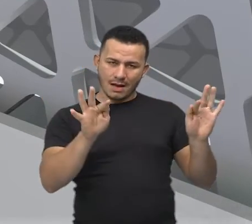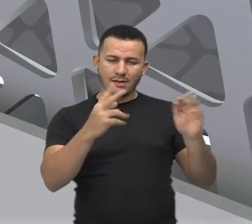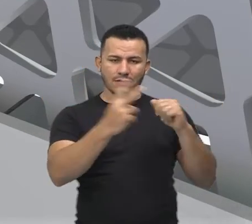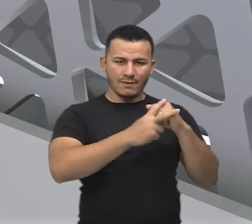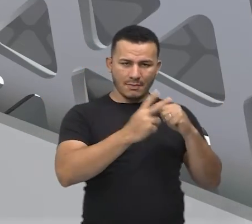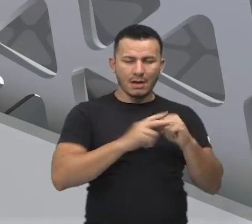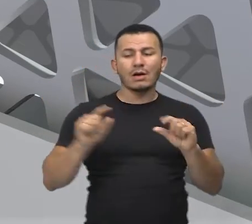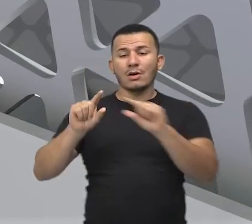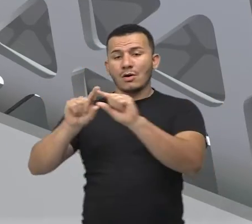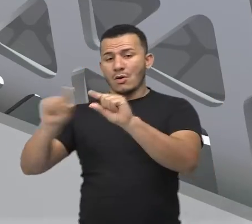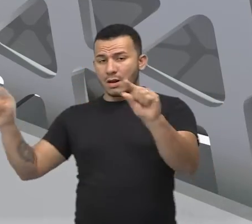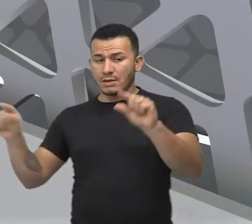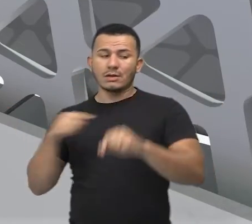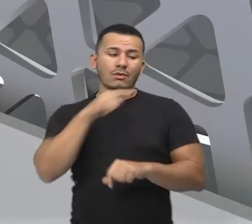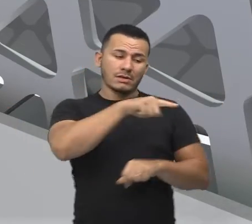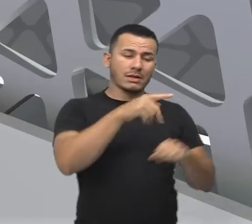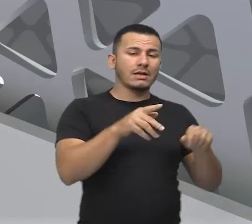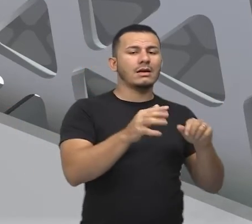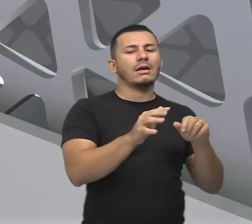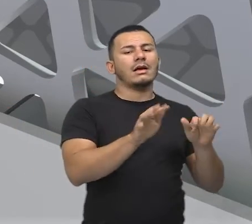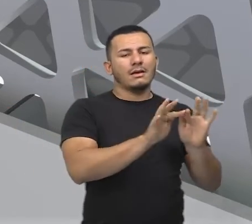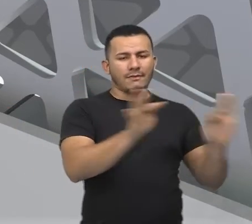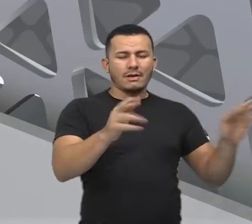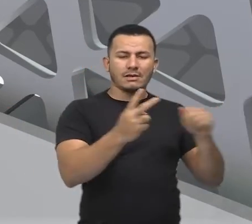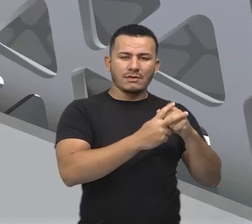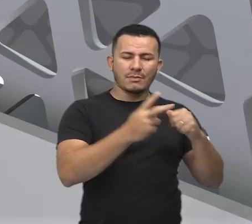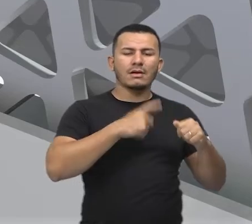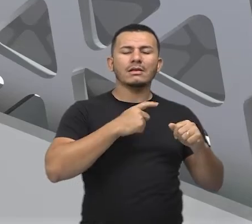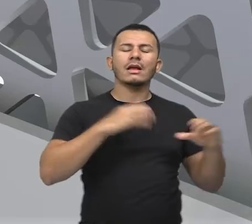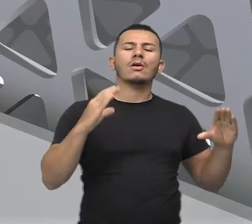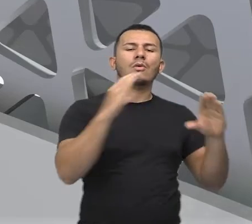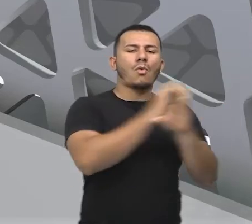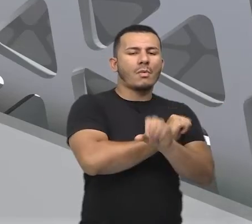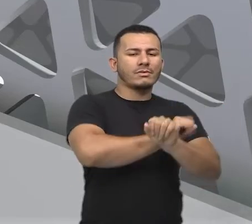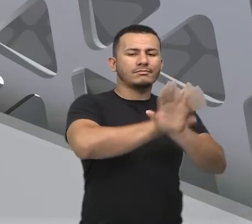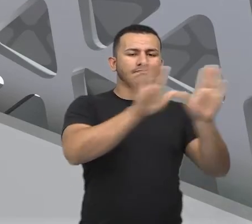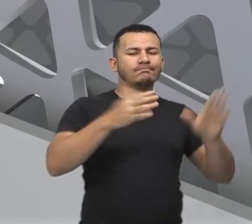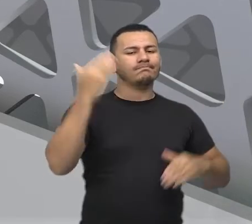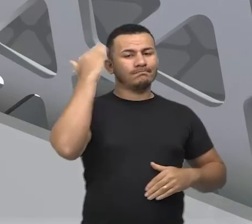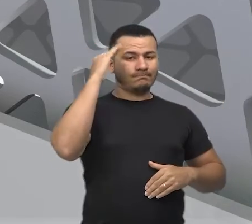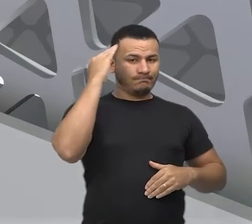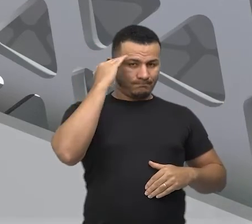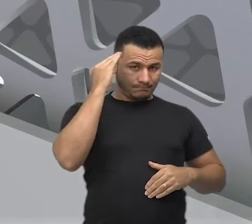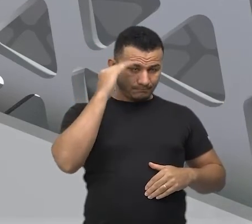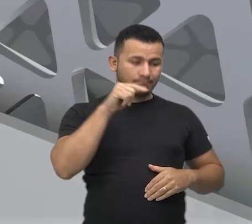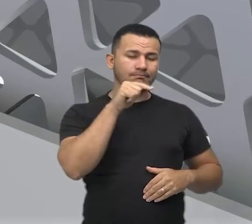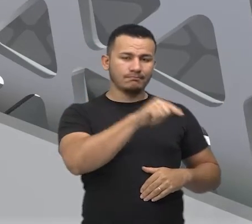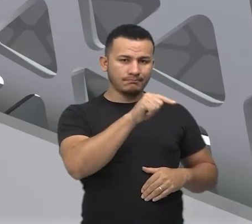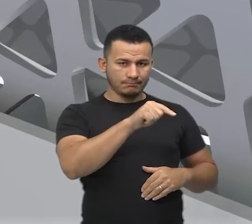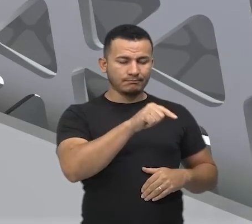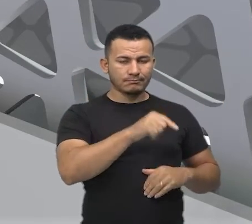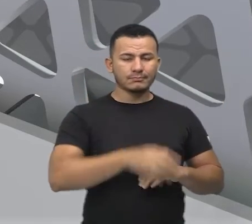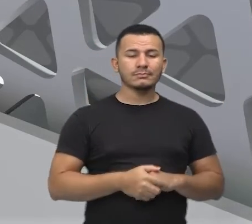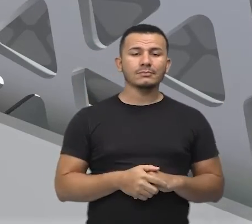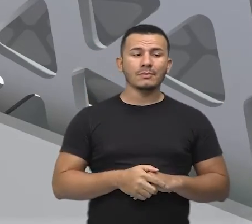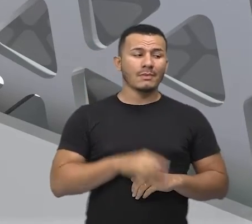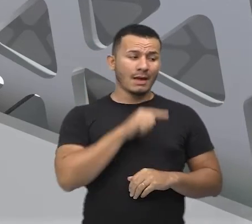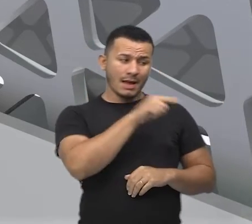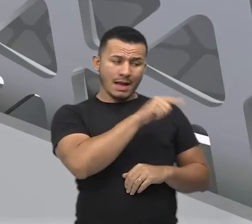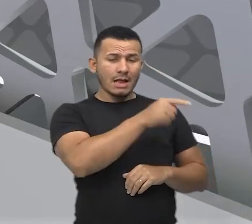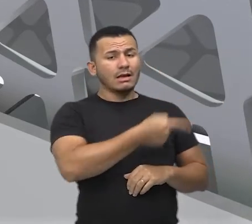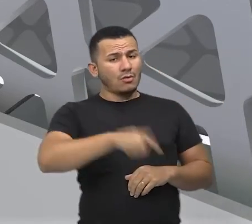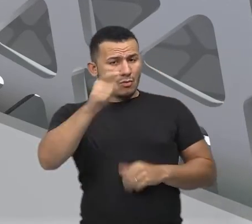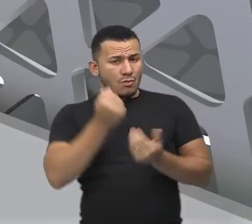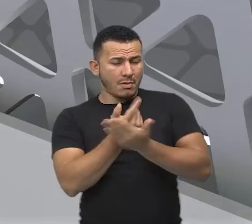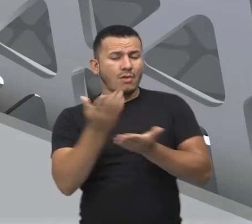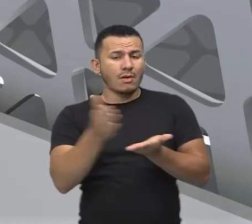e oração. A frase verbal tem sentido completo, como a gente pôde observar lá no exemplo. Maria disse que irá, ou seja, Maria